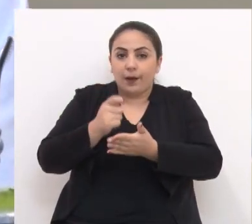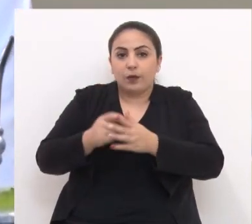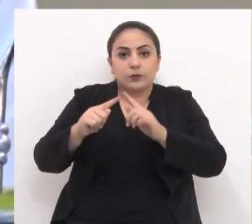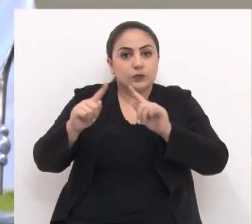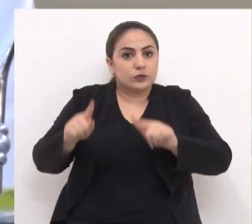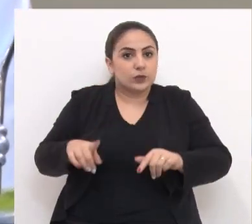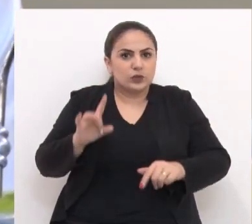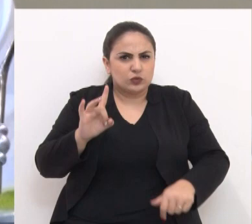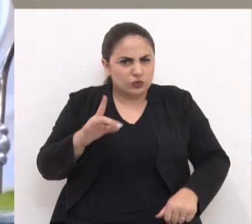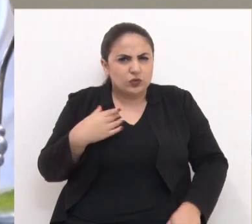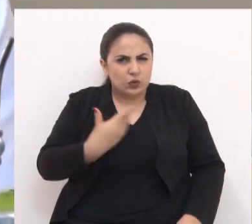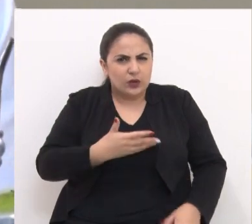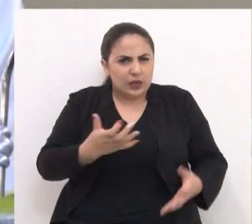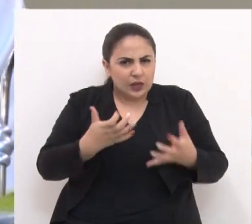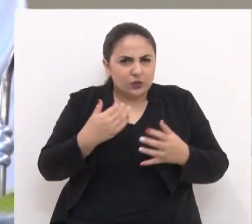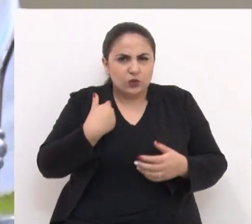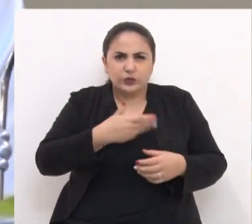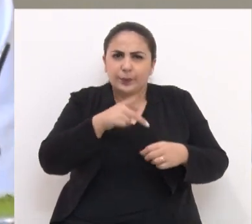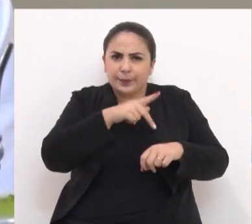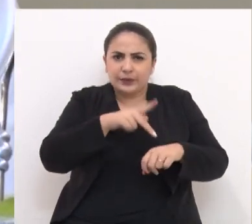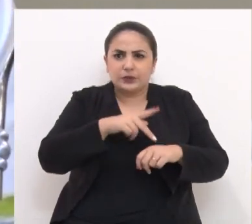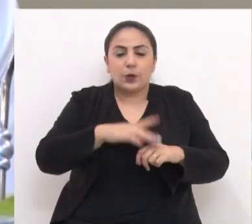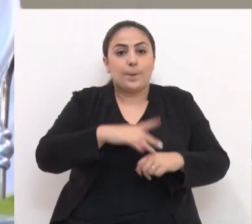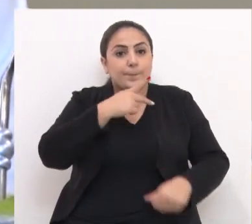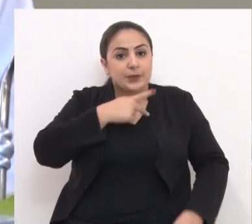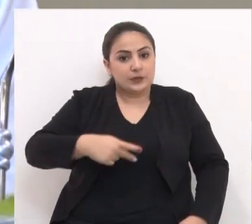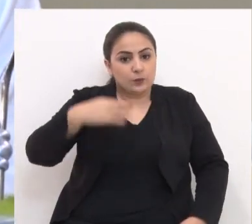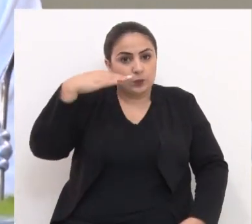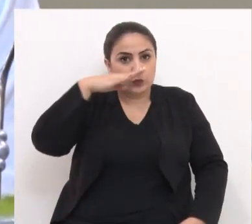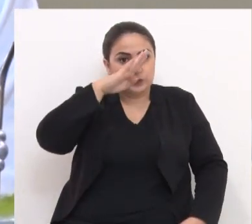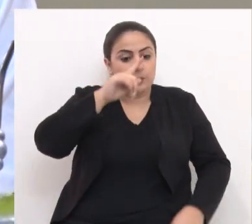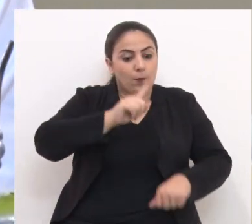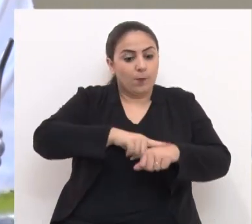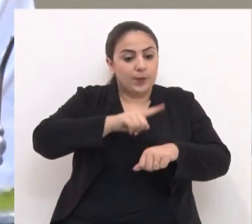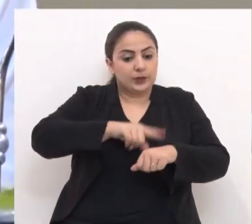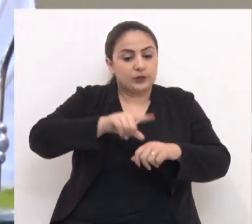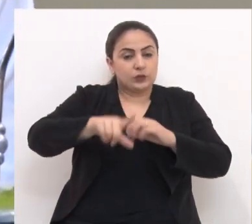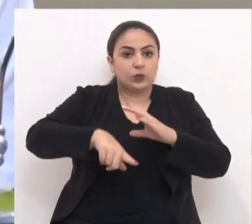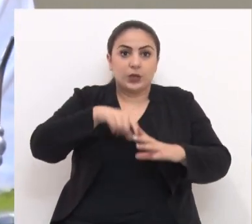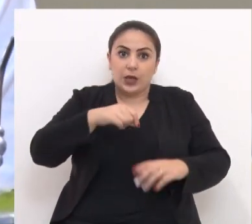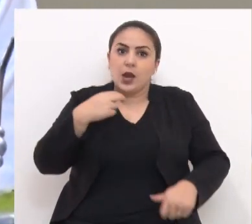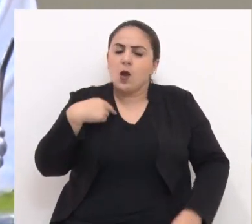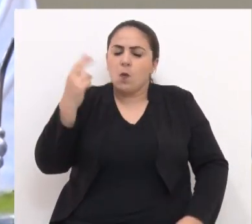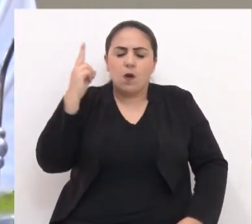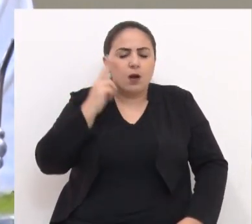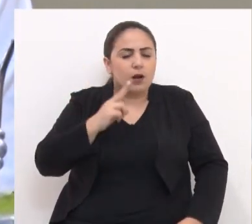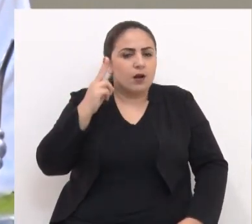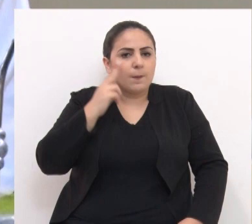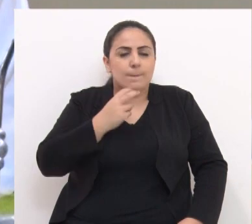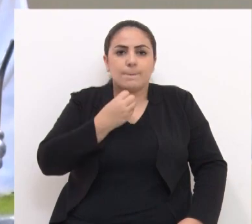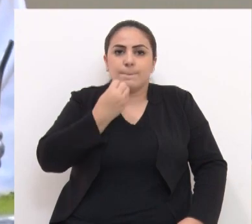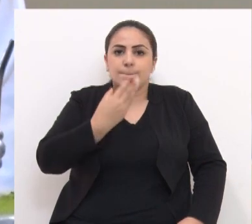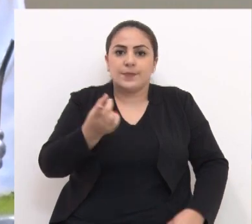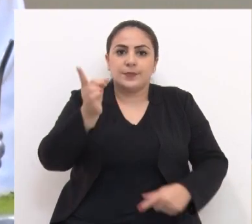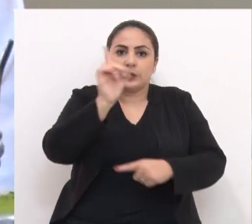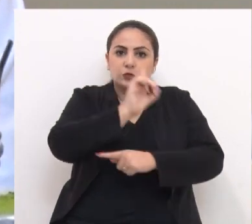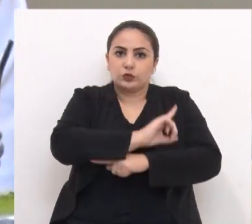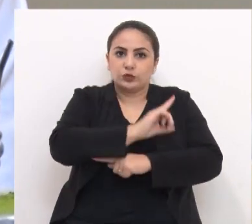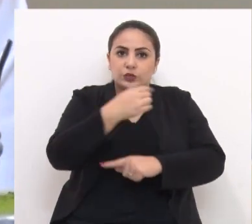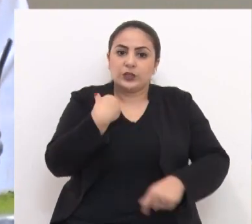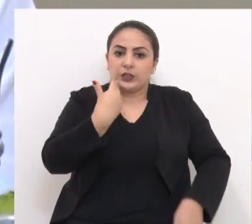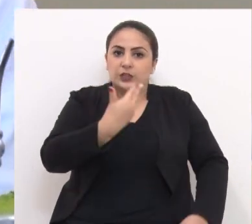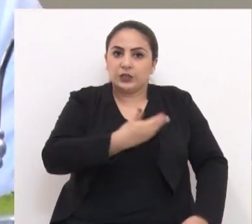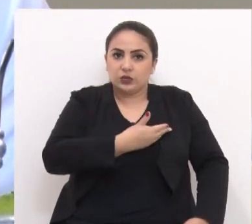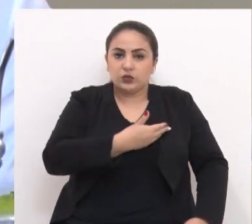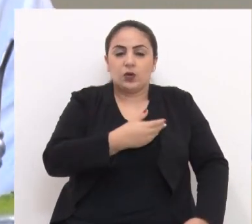funcionários. É isso que a gente quer do nosso país? Não. O presidente Bolsonaro, quando se elegeu, e eu me lembro bem do dia em que